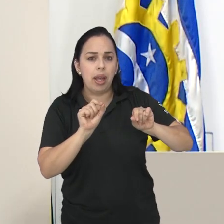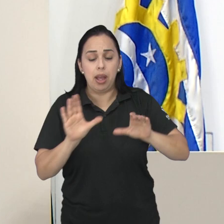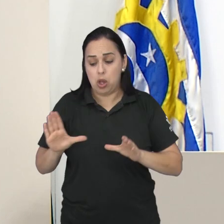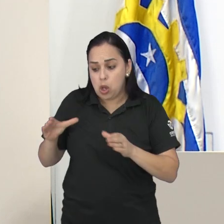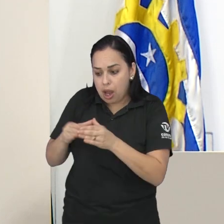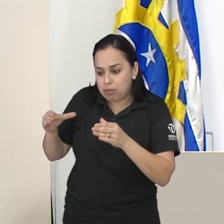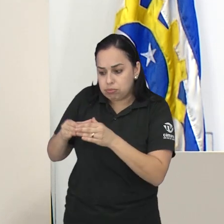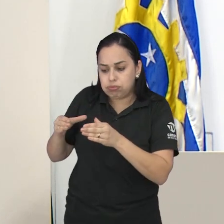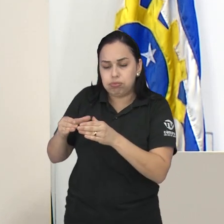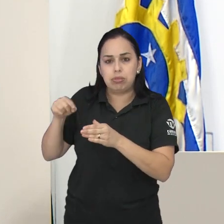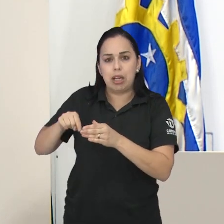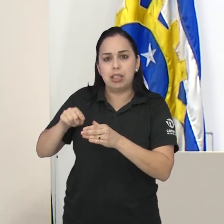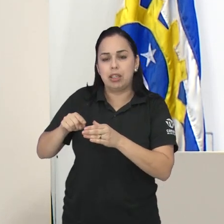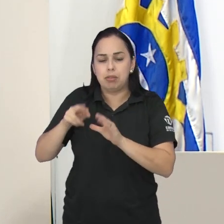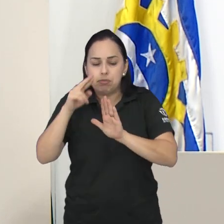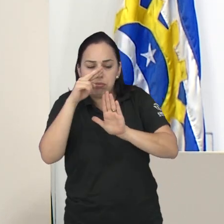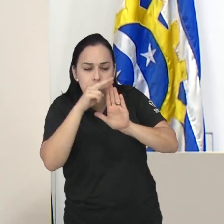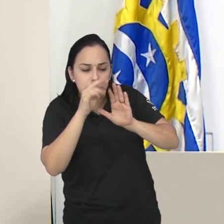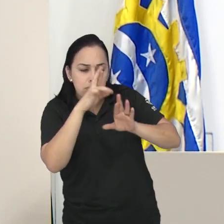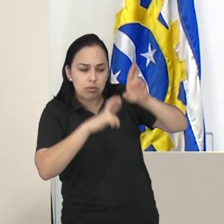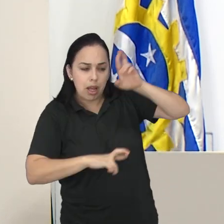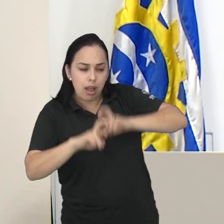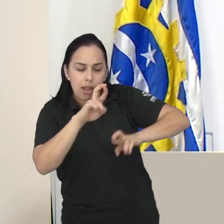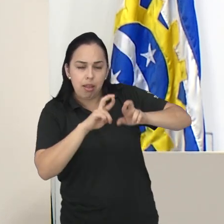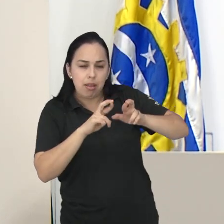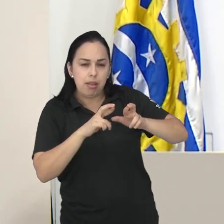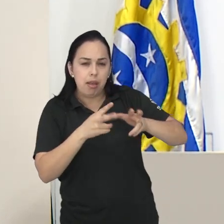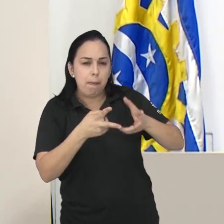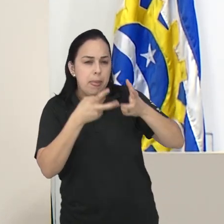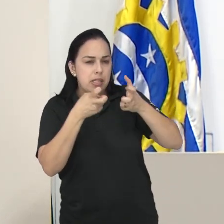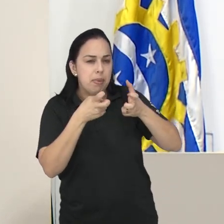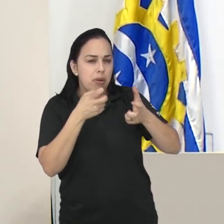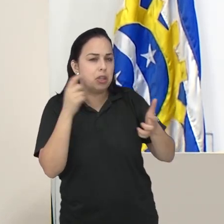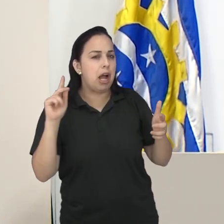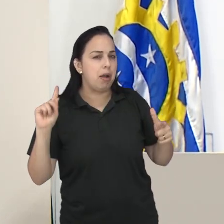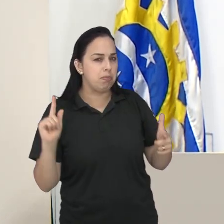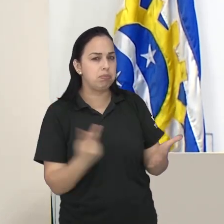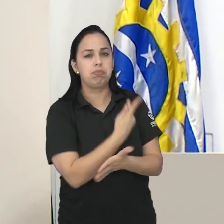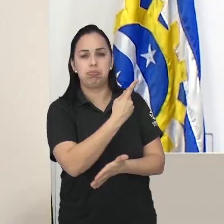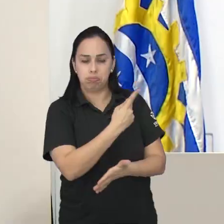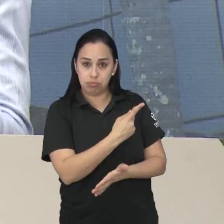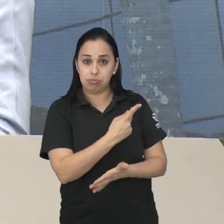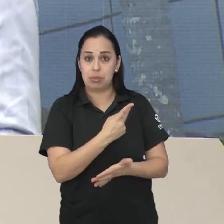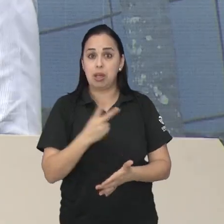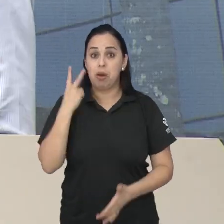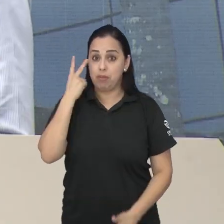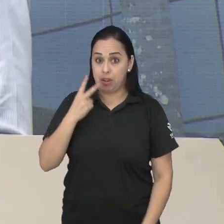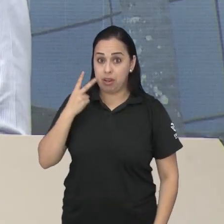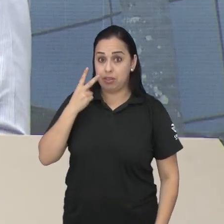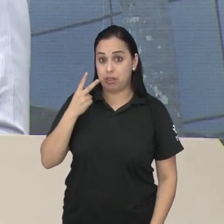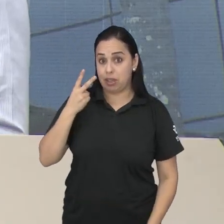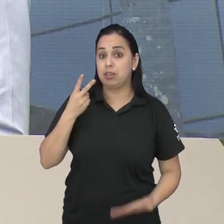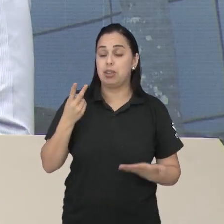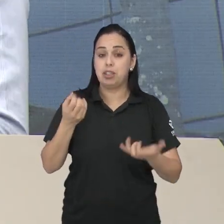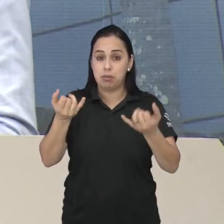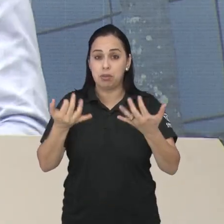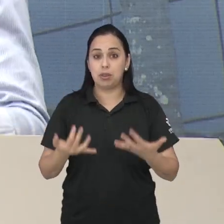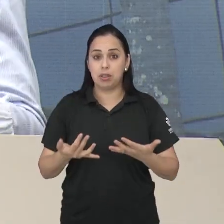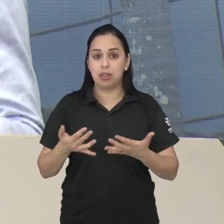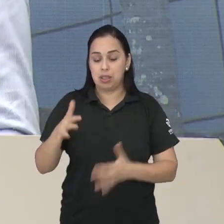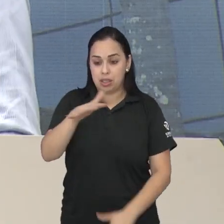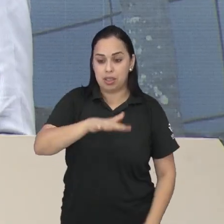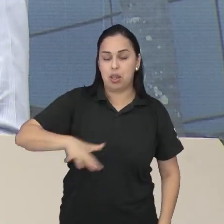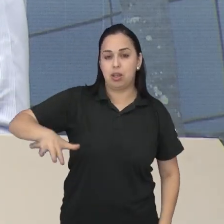da Comissão Especial de Inquérito, que apontou falhas no trabalho da concessionária. O parlamentar informou que